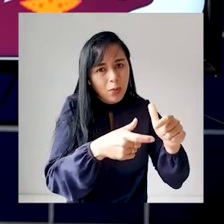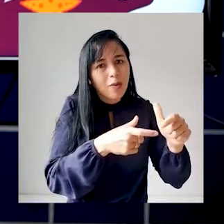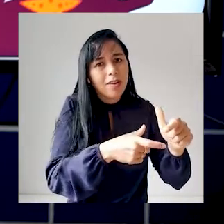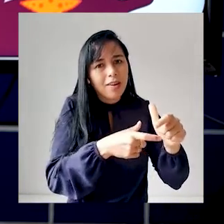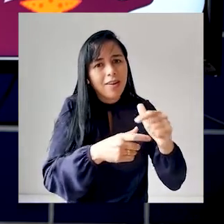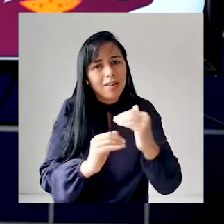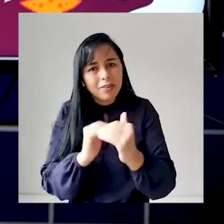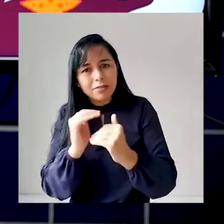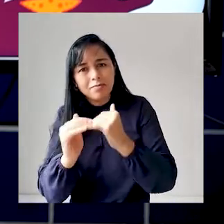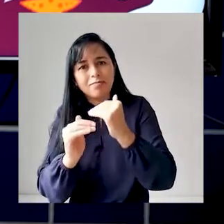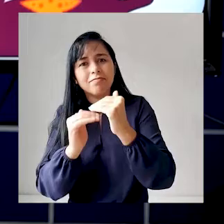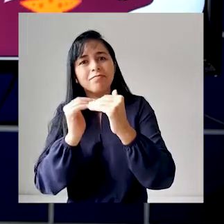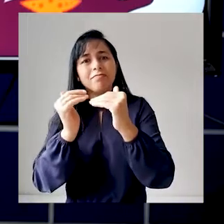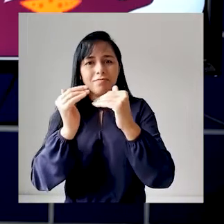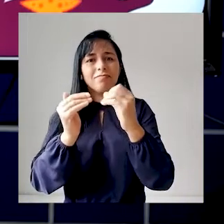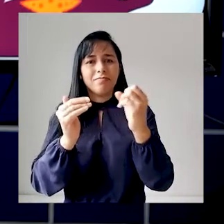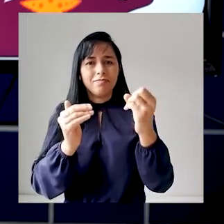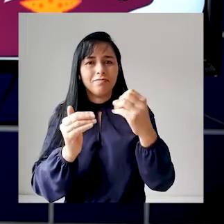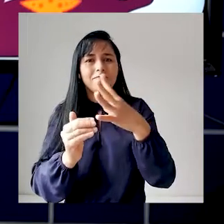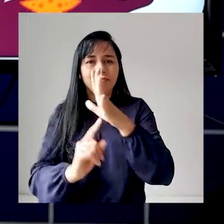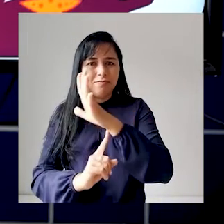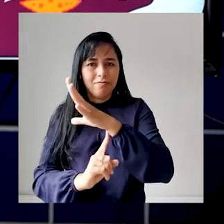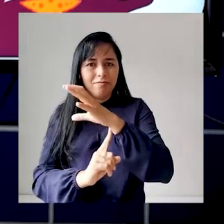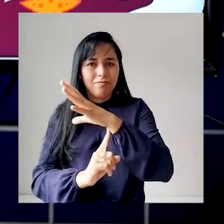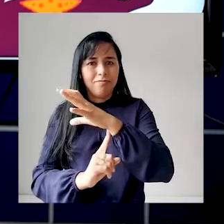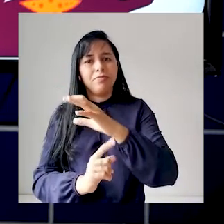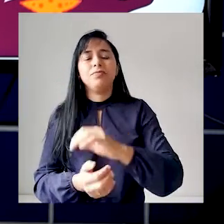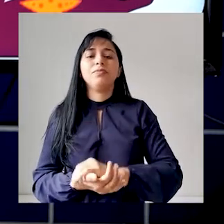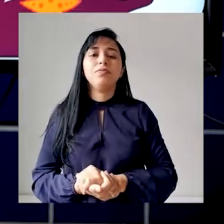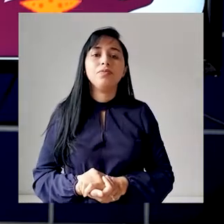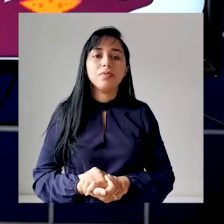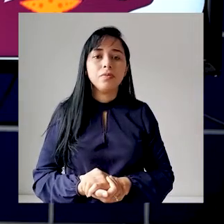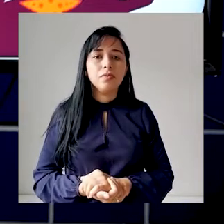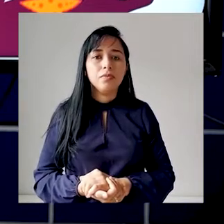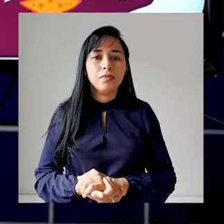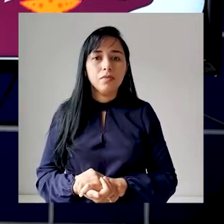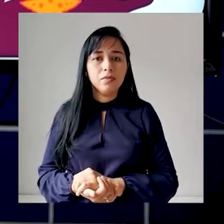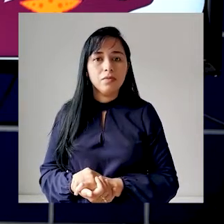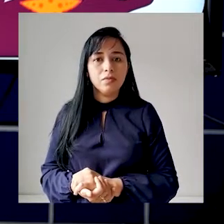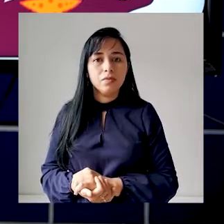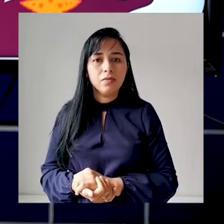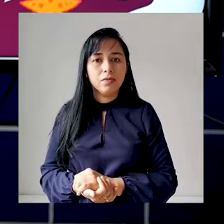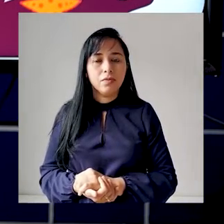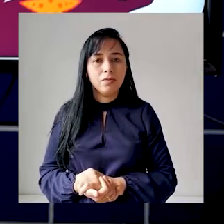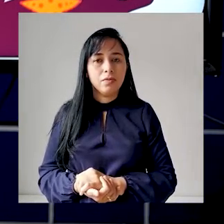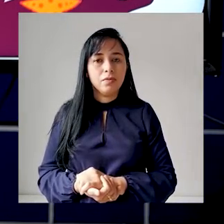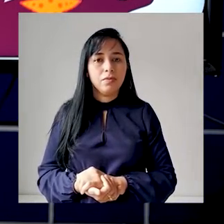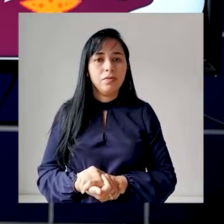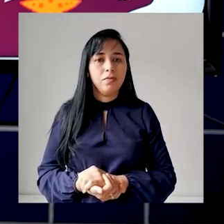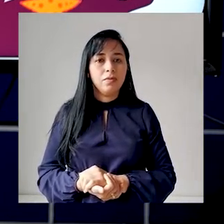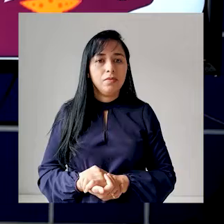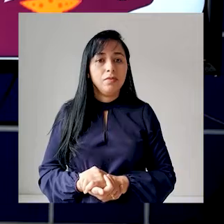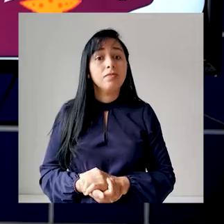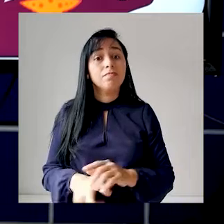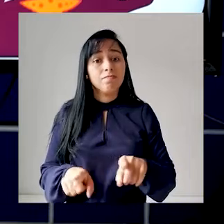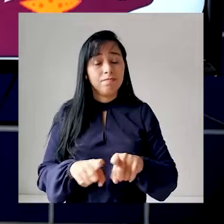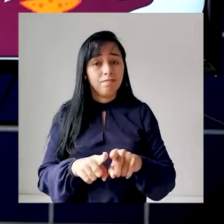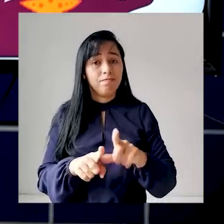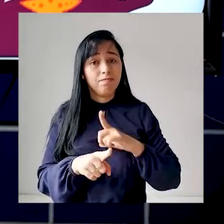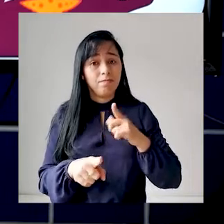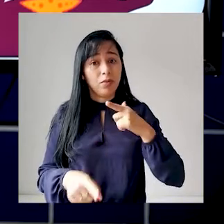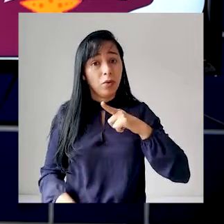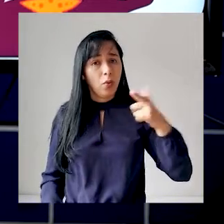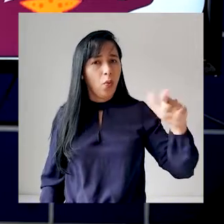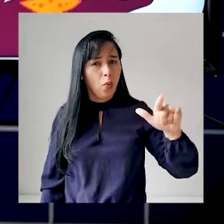crescendo e desenvolvendo uma nova esponja. O outro tipo de reprodução assexuada dos